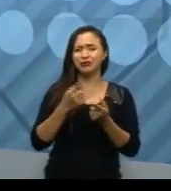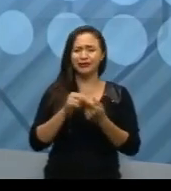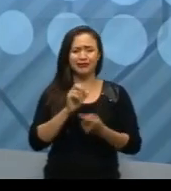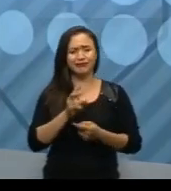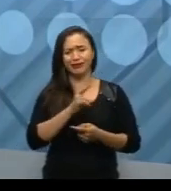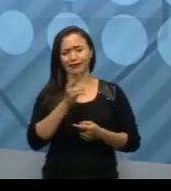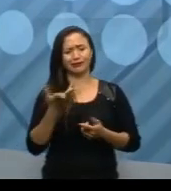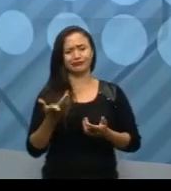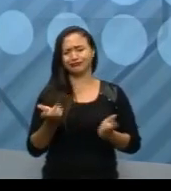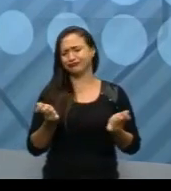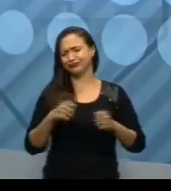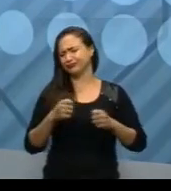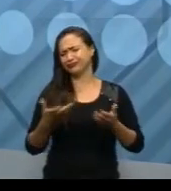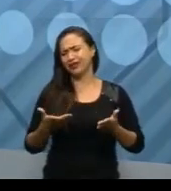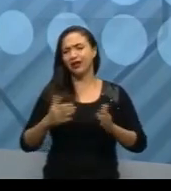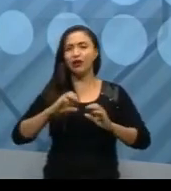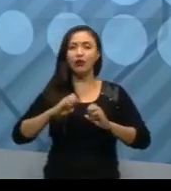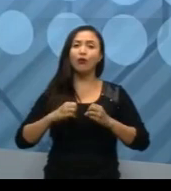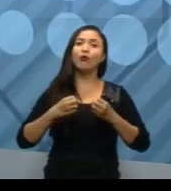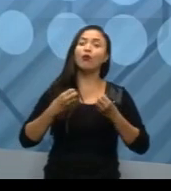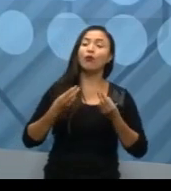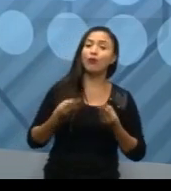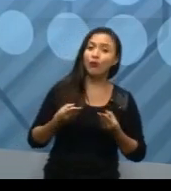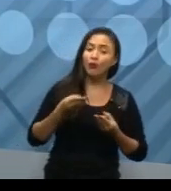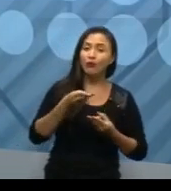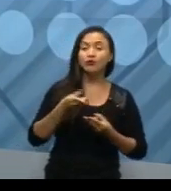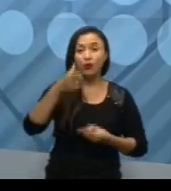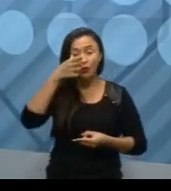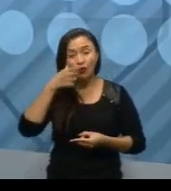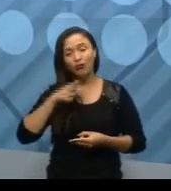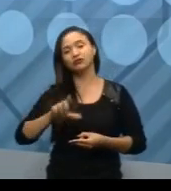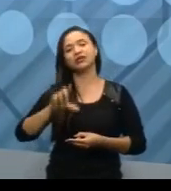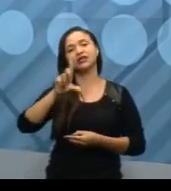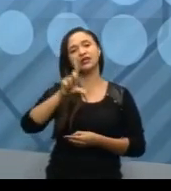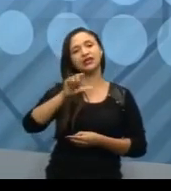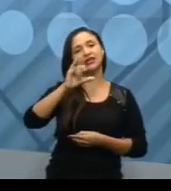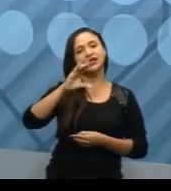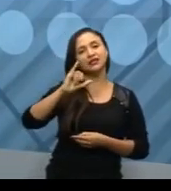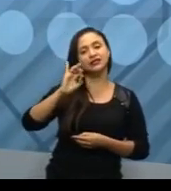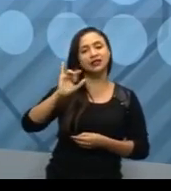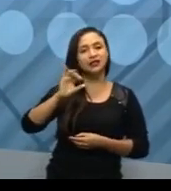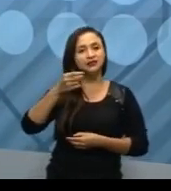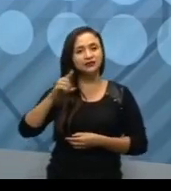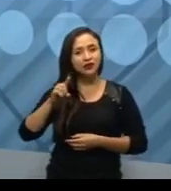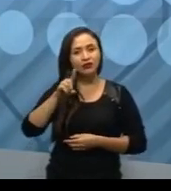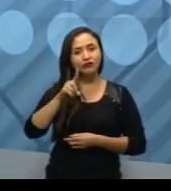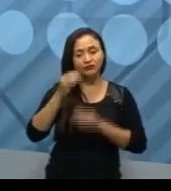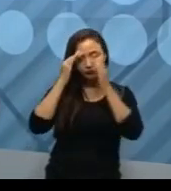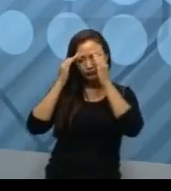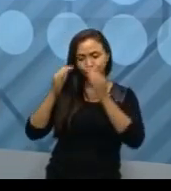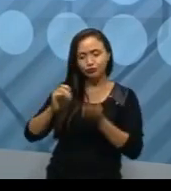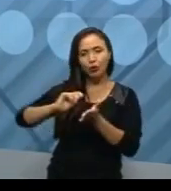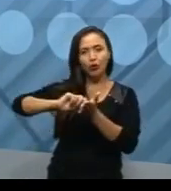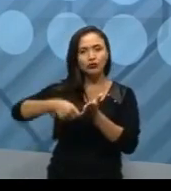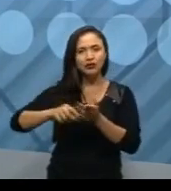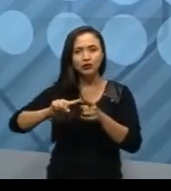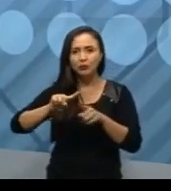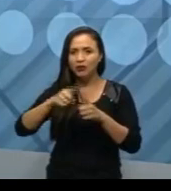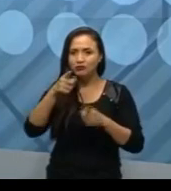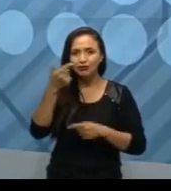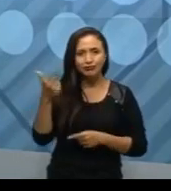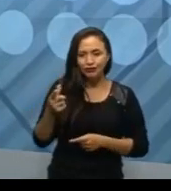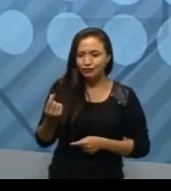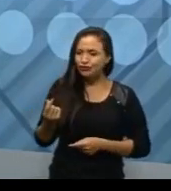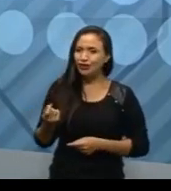seu valor, ou você acaba ganhando uma licitação para executar um contrato que você não vai ter dinheiro para executar